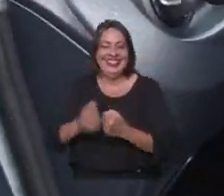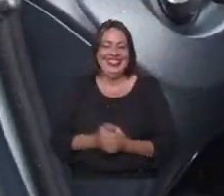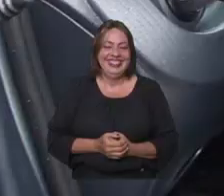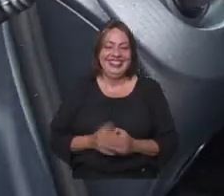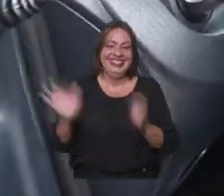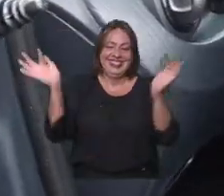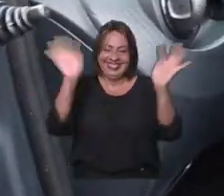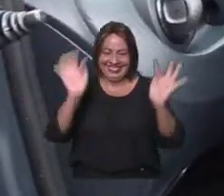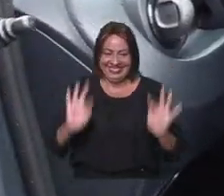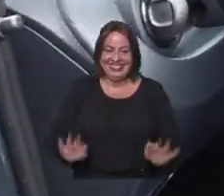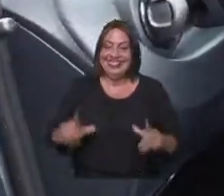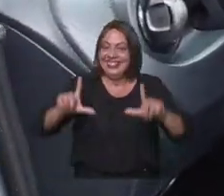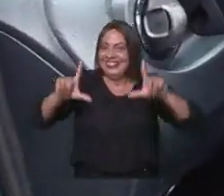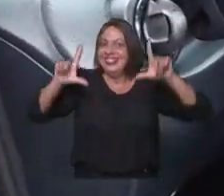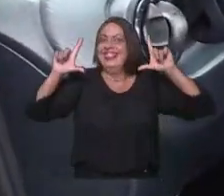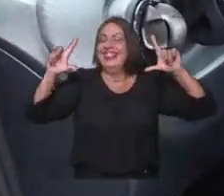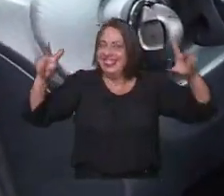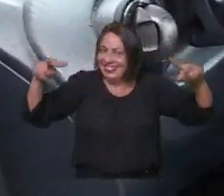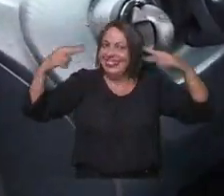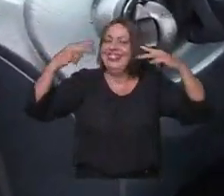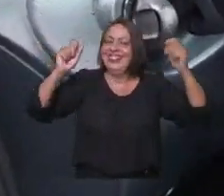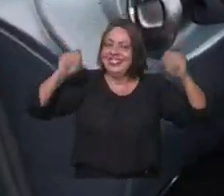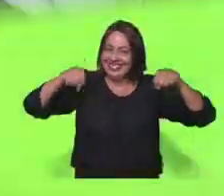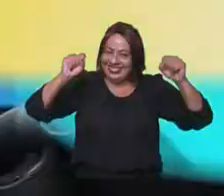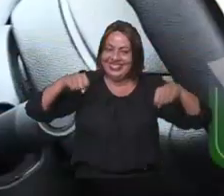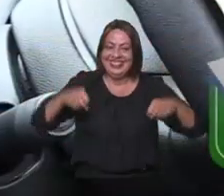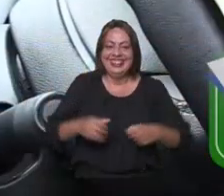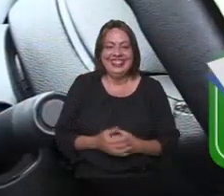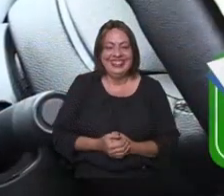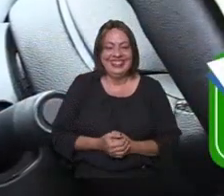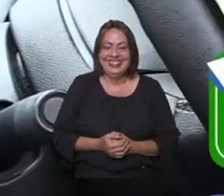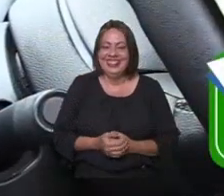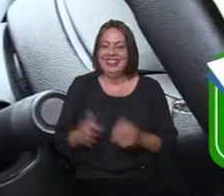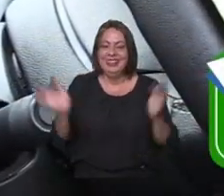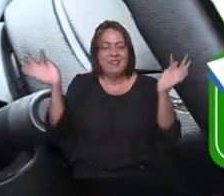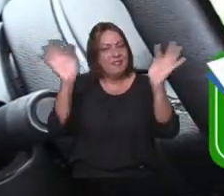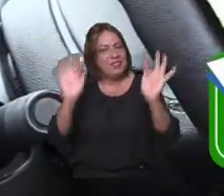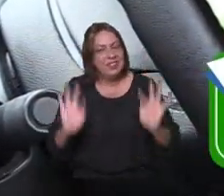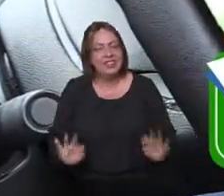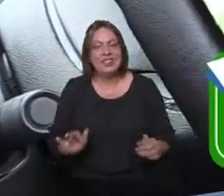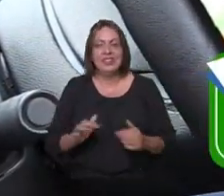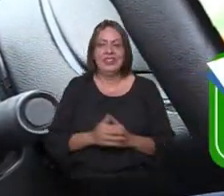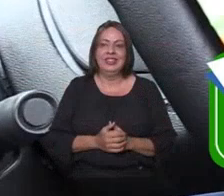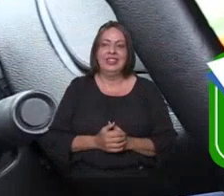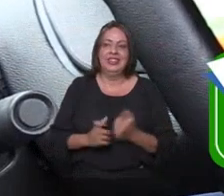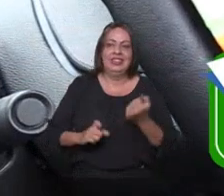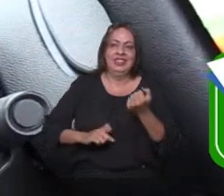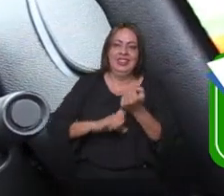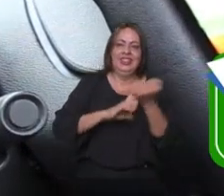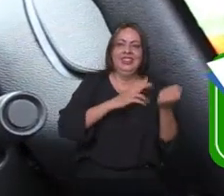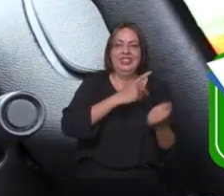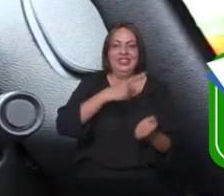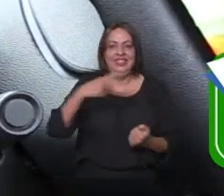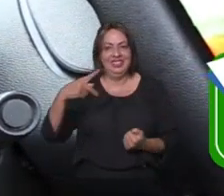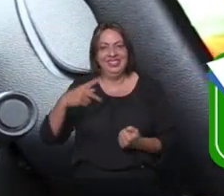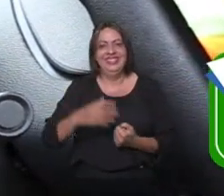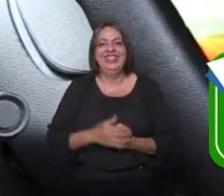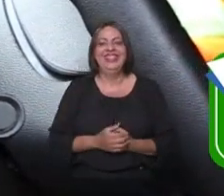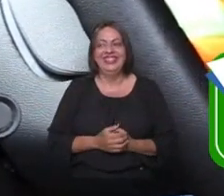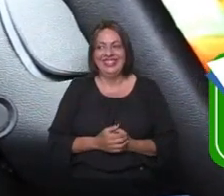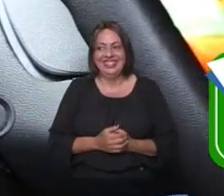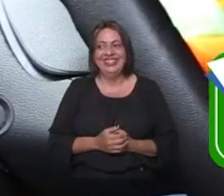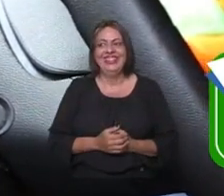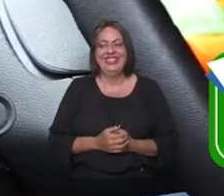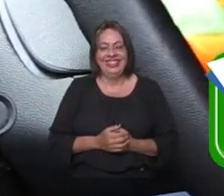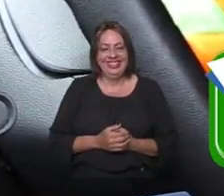a felicidade estava estampada na cara dele. Feliz da vida, com o Caju Cap, com certeza.